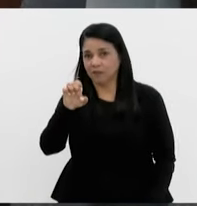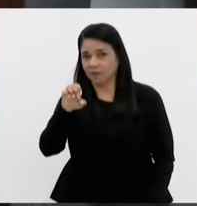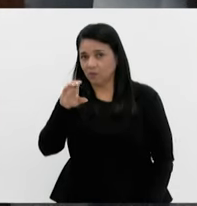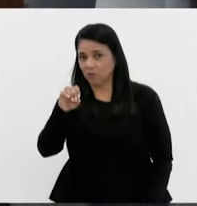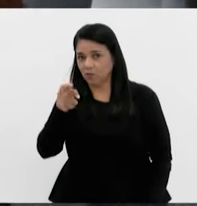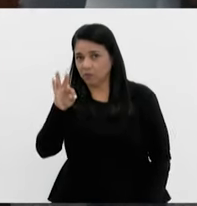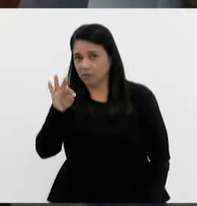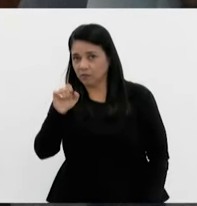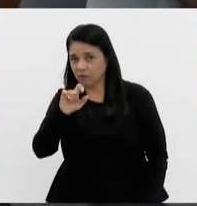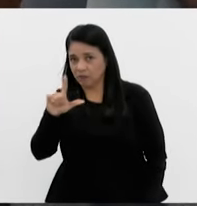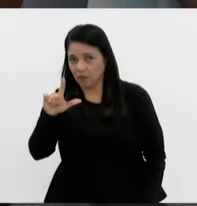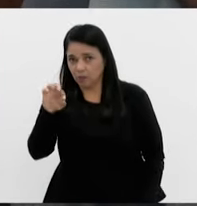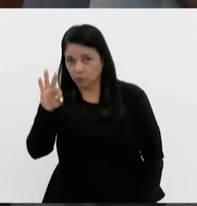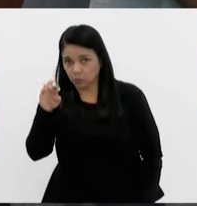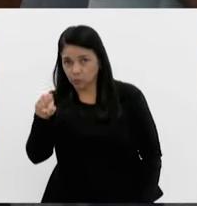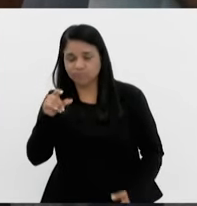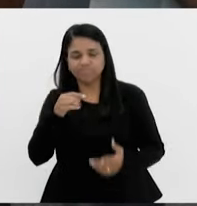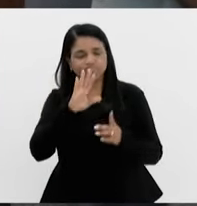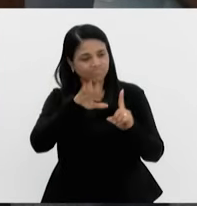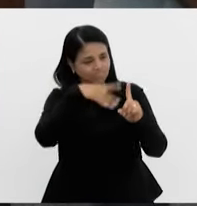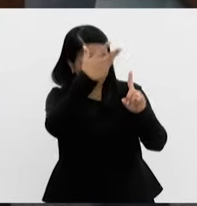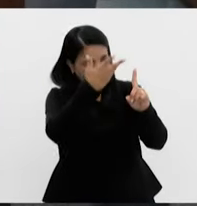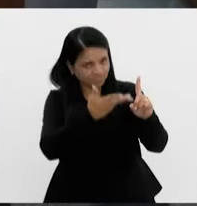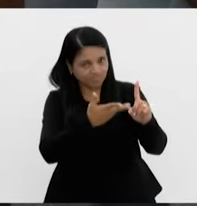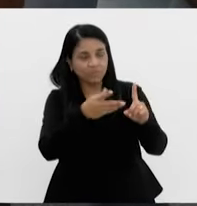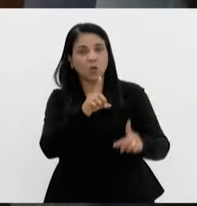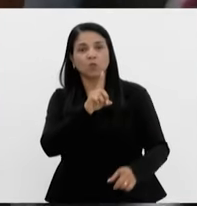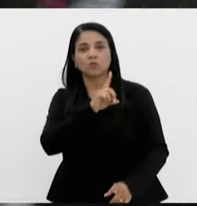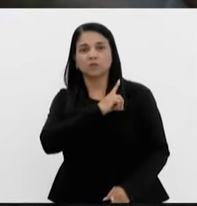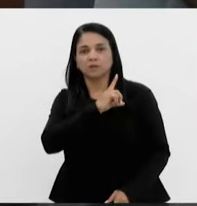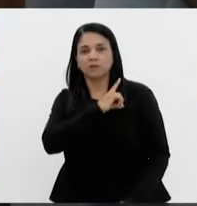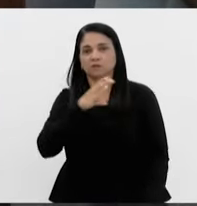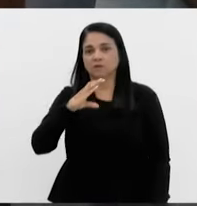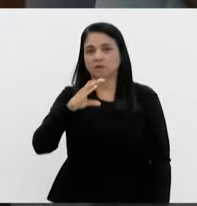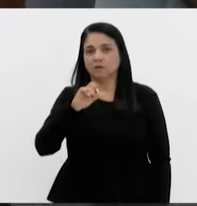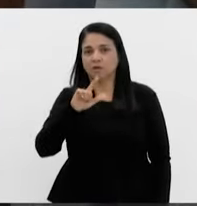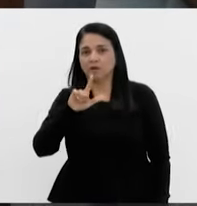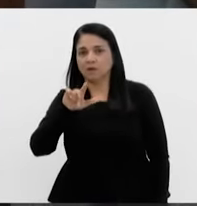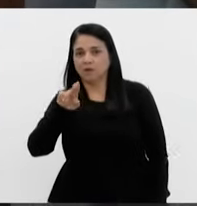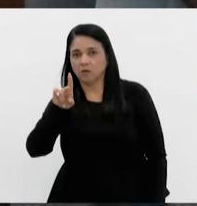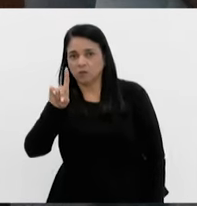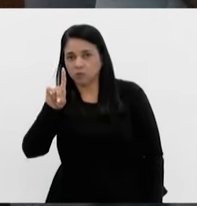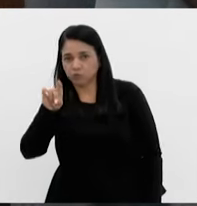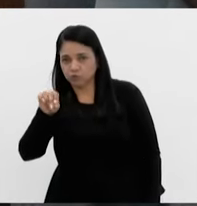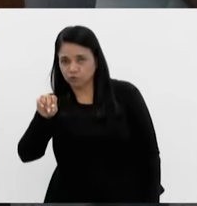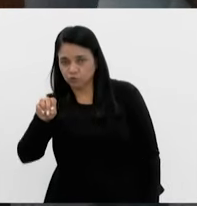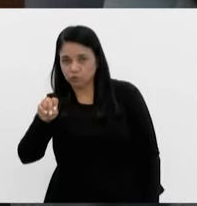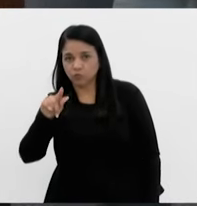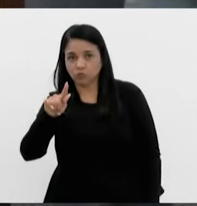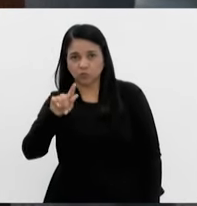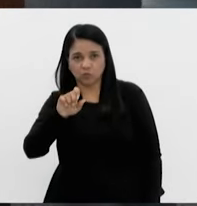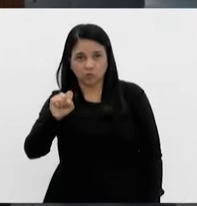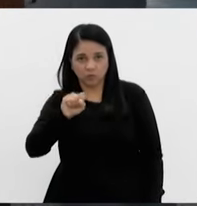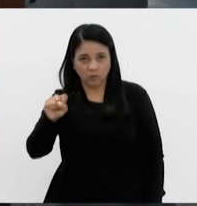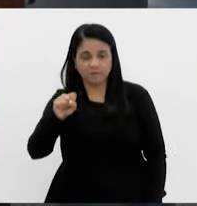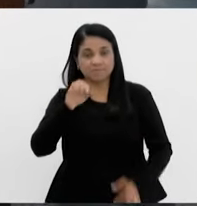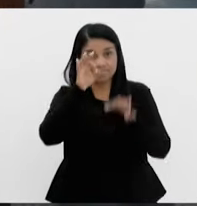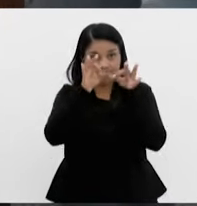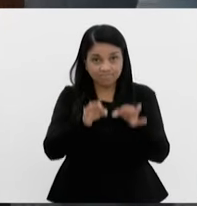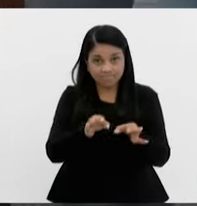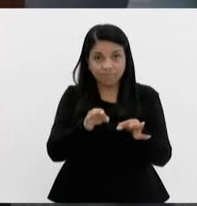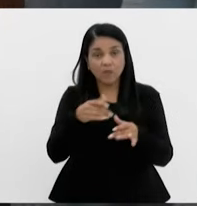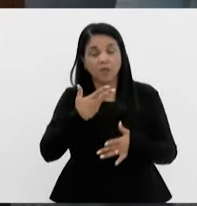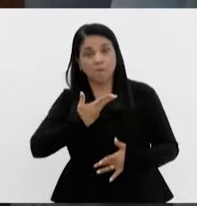concede a mais alta comenda ao delegado Cláudio goz na certeza que todos nós seus